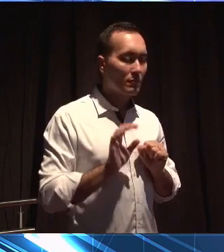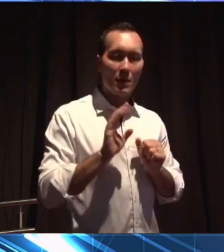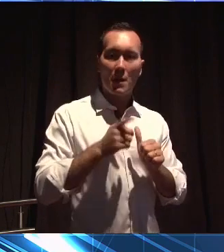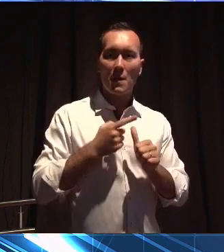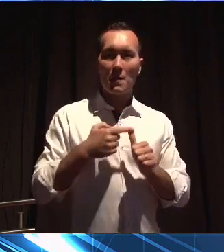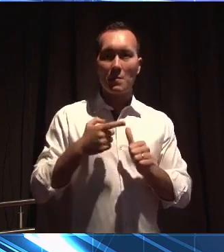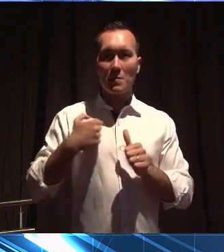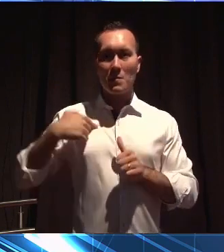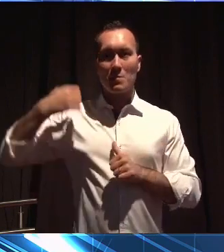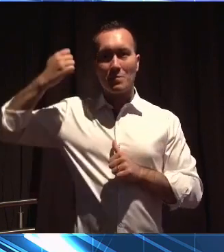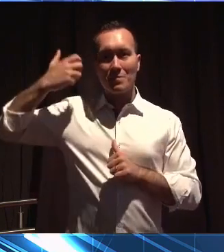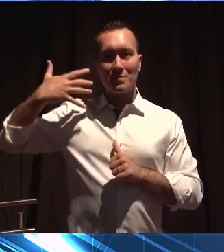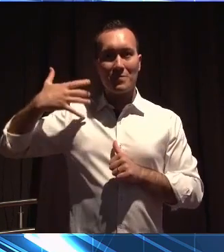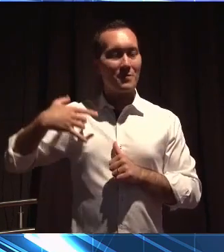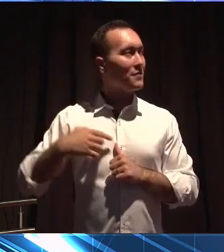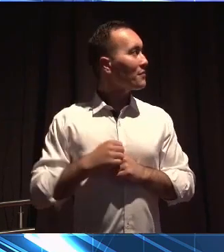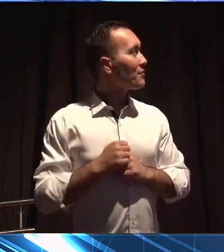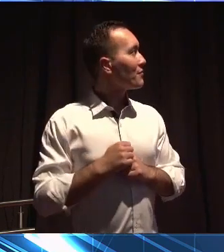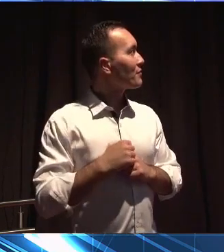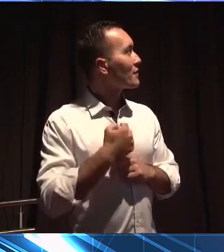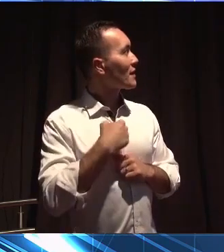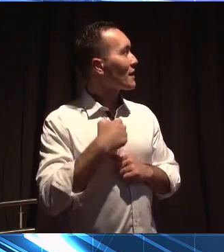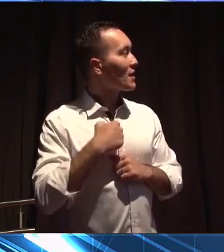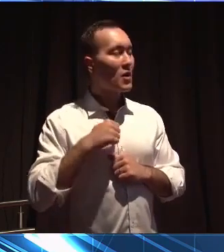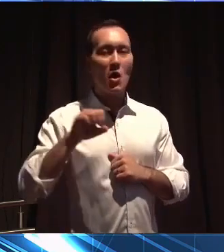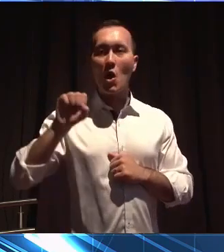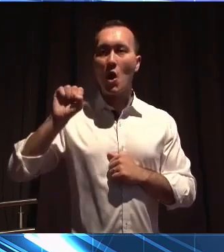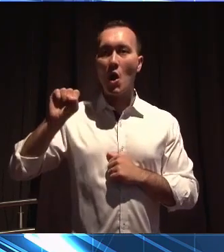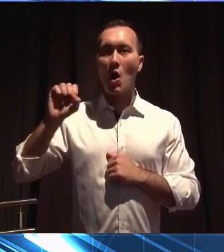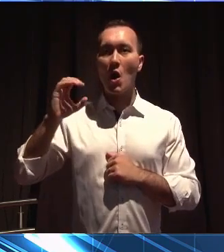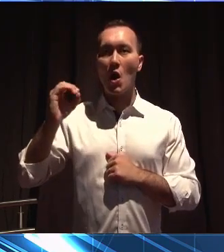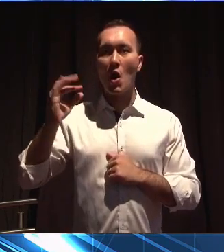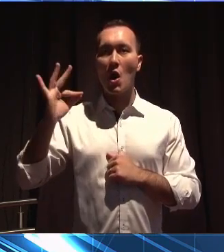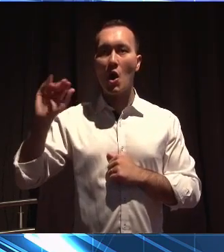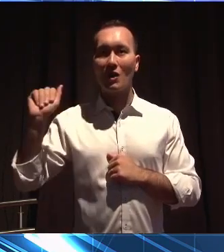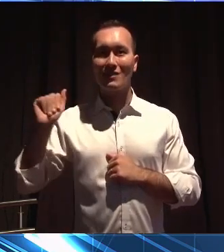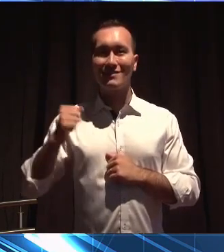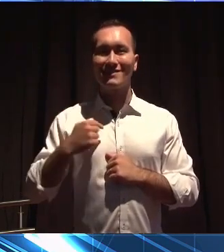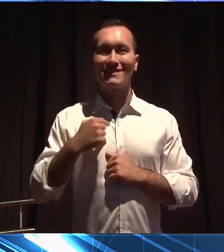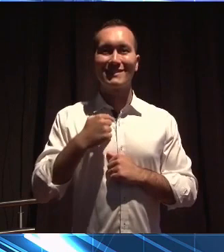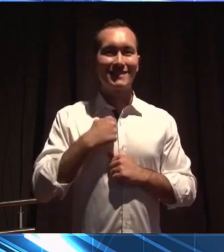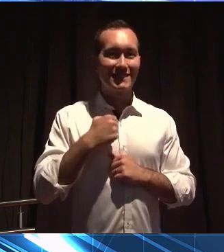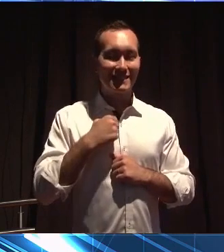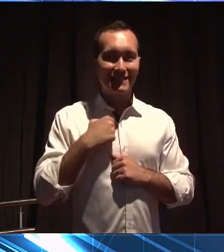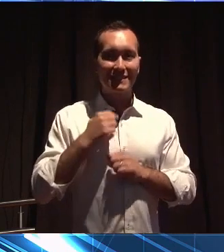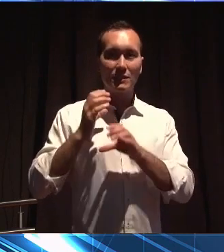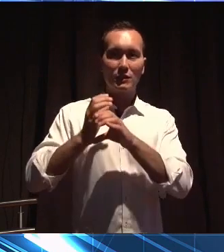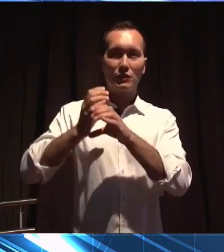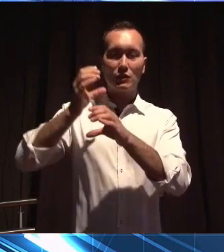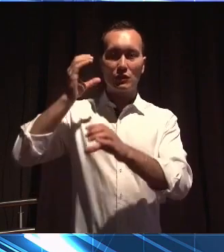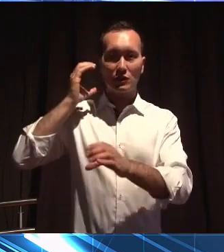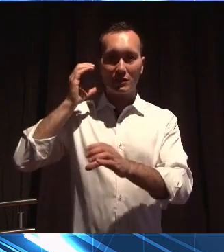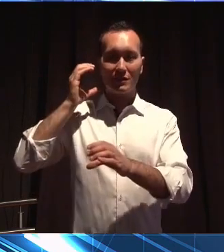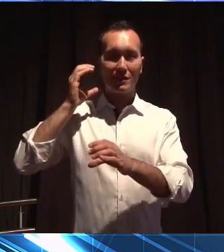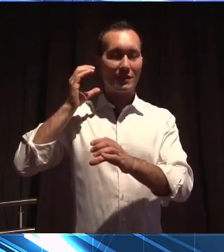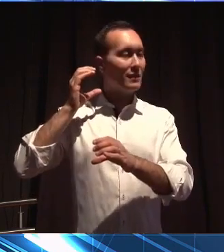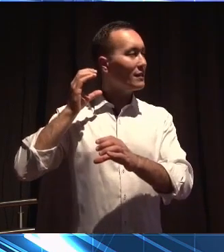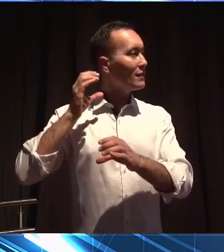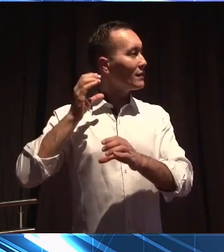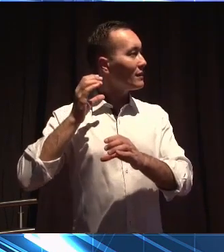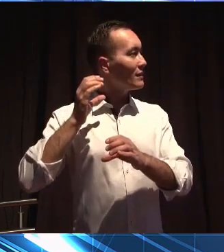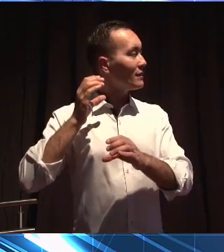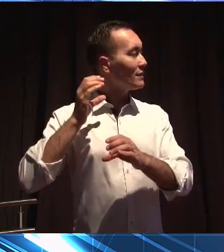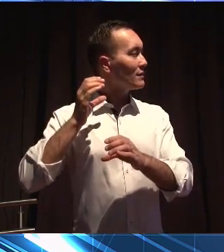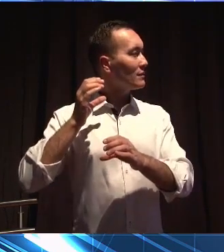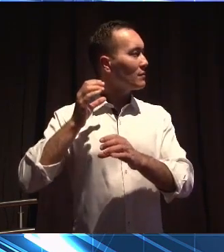sou um sistema operacional com fala em inteligência artificial, sou a Sofia. Eu sou engenheira de privacidade na Unico, que é uma edtech. Também sou